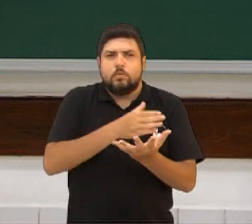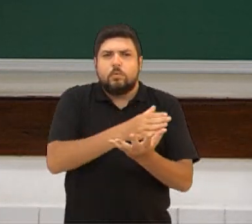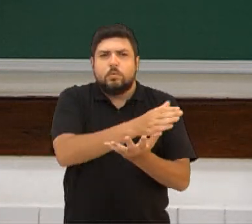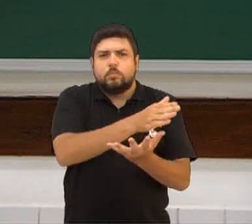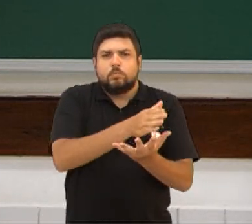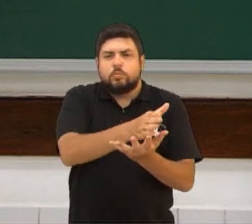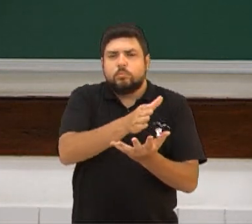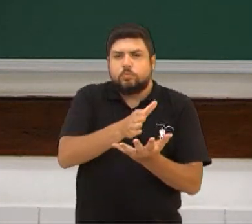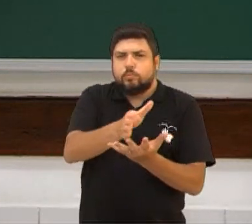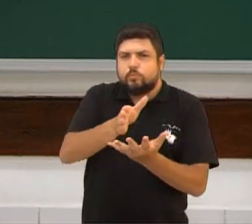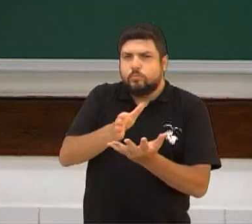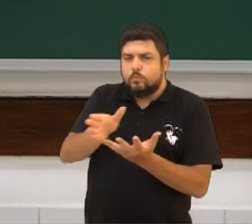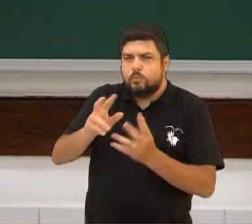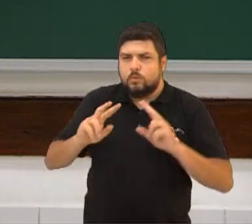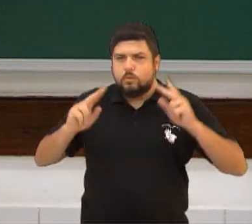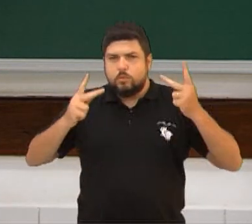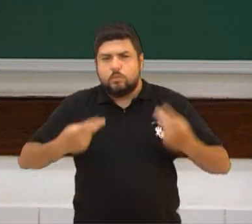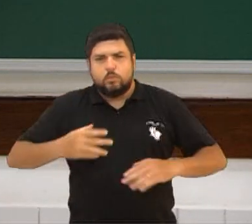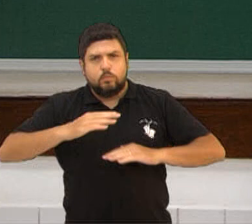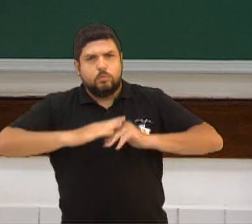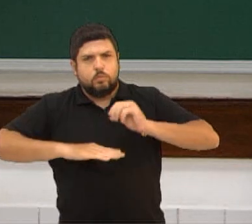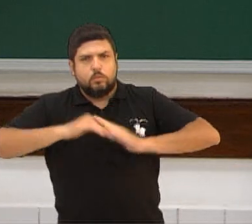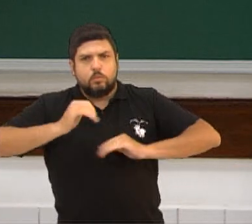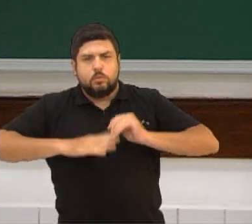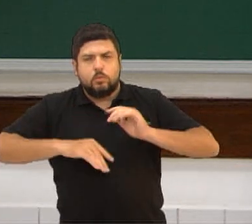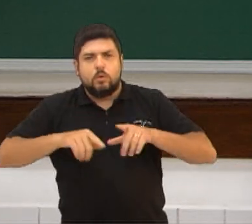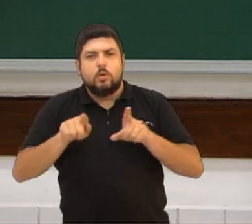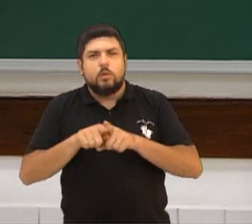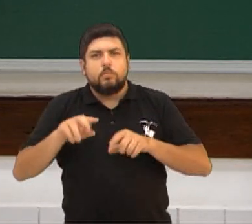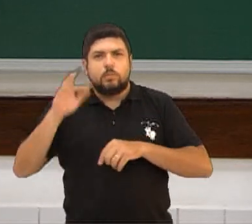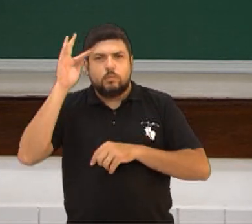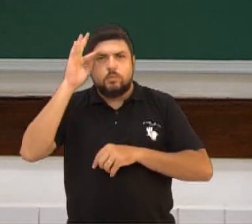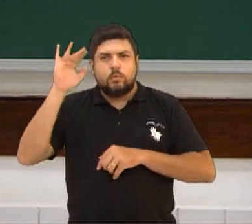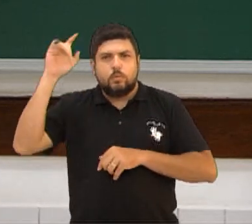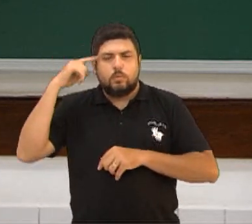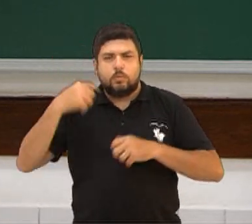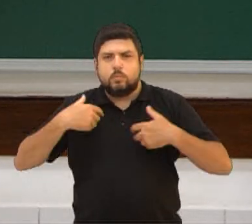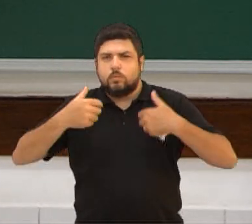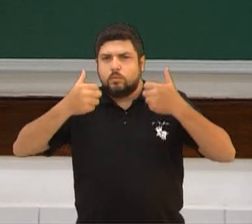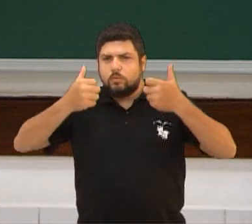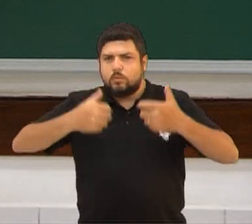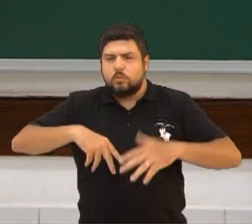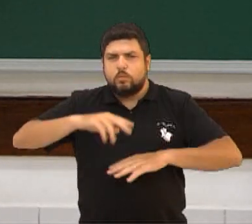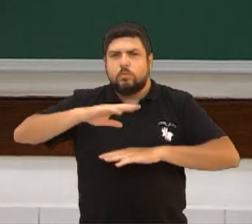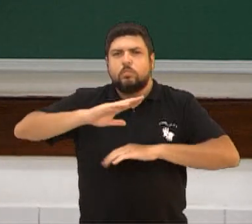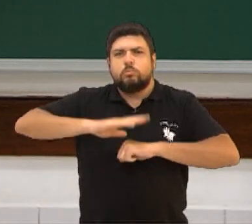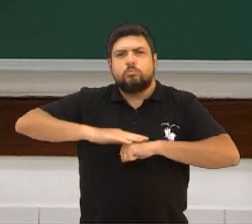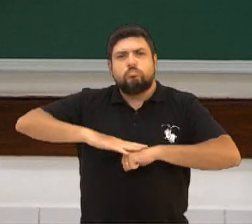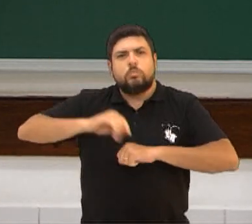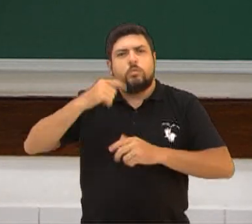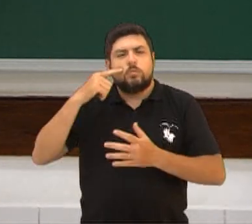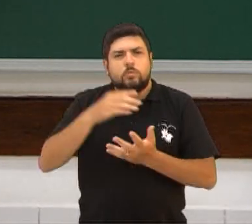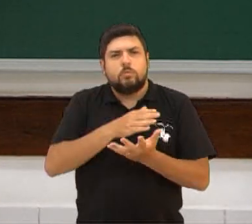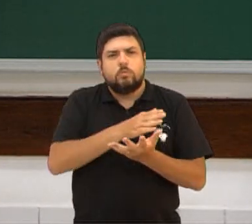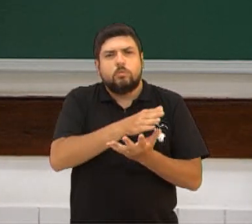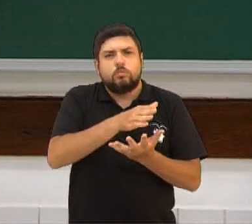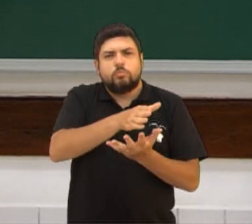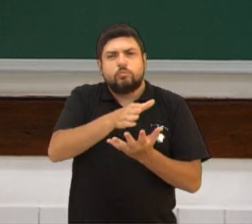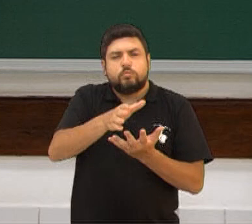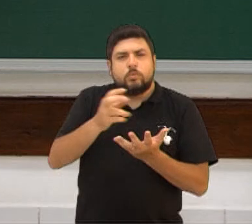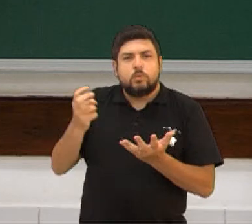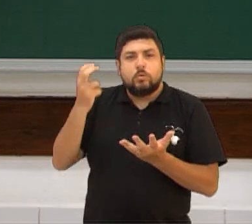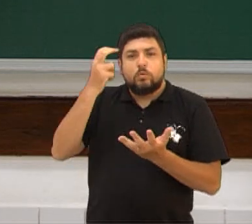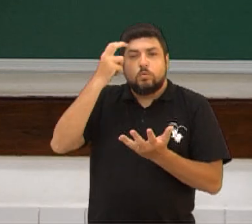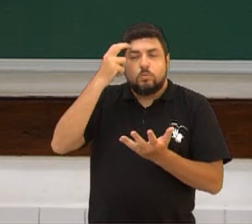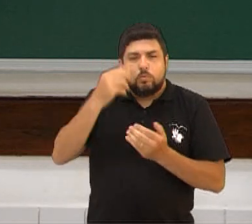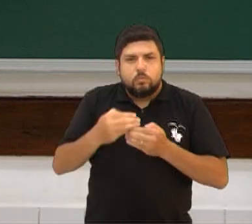seres humanos, e, por último, a filosofia explica a si mesmo a partir de toda essa crítica, esse desenvolvimento cultural que ela